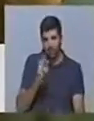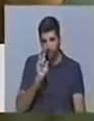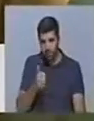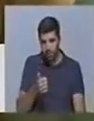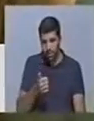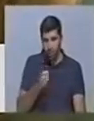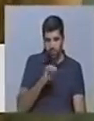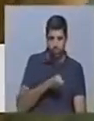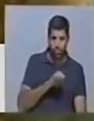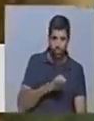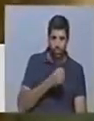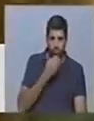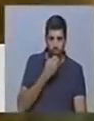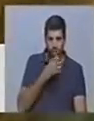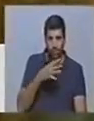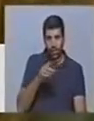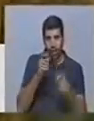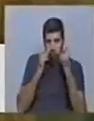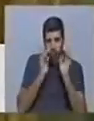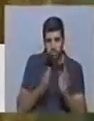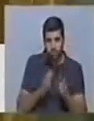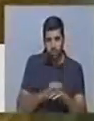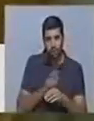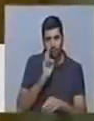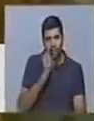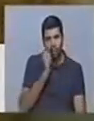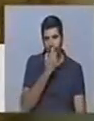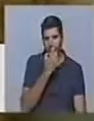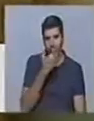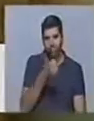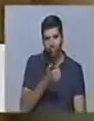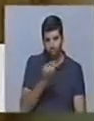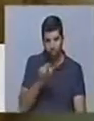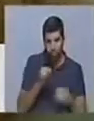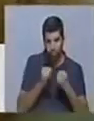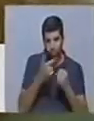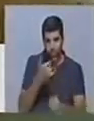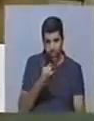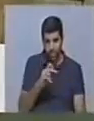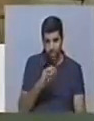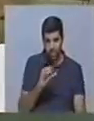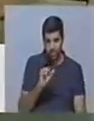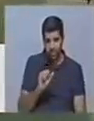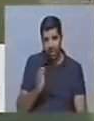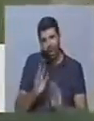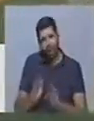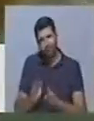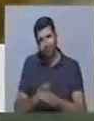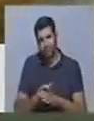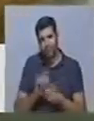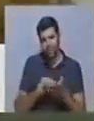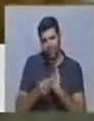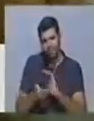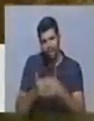não é? Sim. Muito bem. Portanto, quer dizer que não precisas de óculos. Olha só para estes olhos lindos. Estás um bocadinho nervoso, Tiago? Não estejas, meu amor. Continua a fazer o exame,